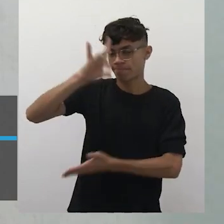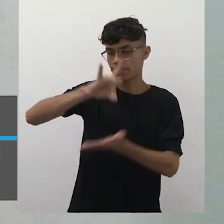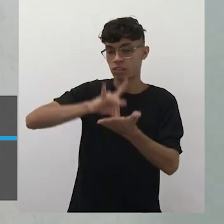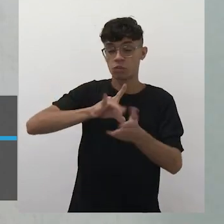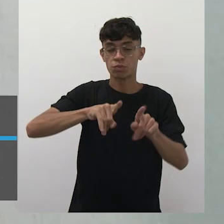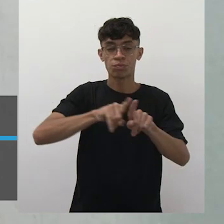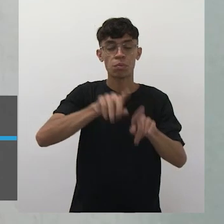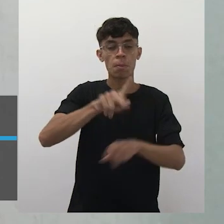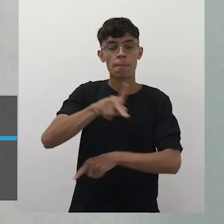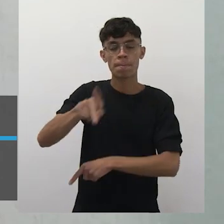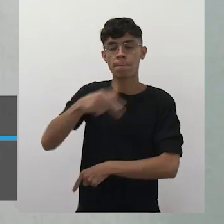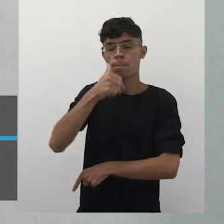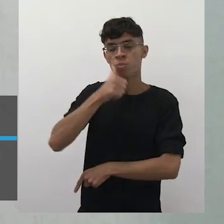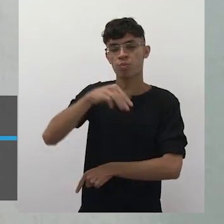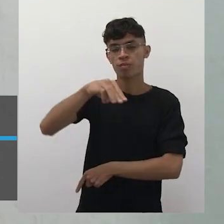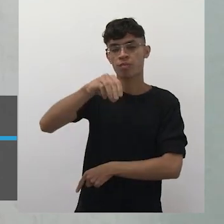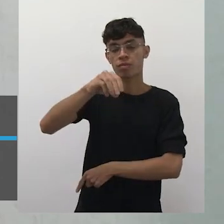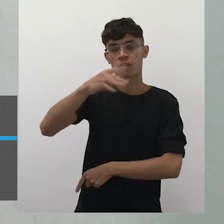Professora